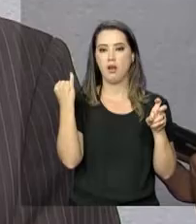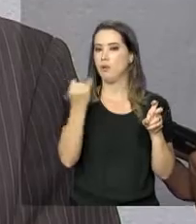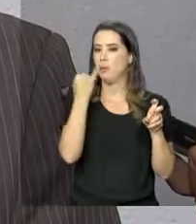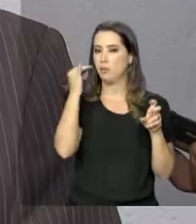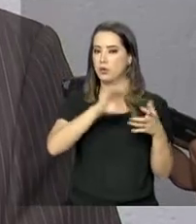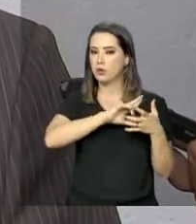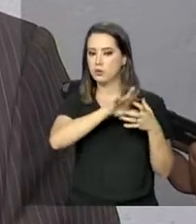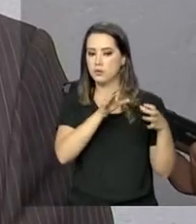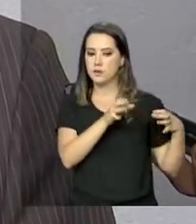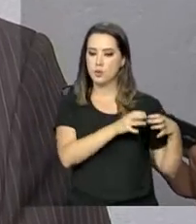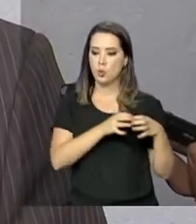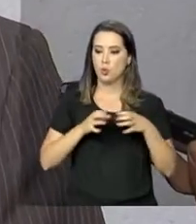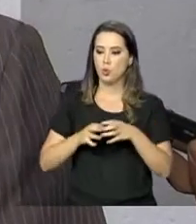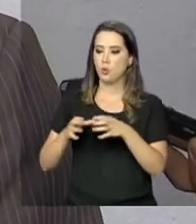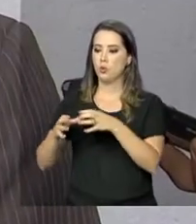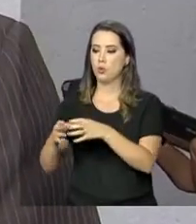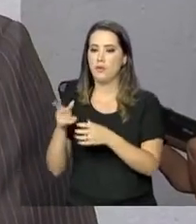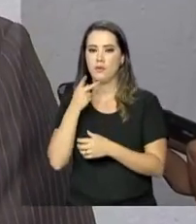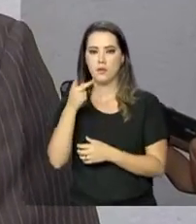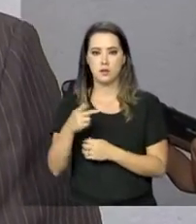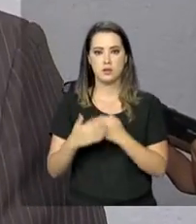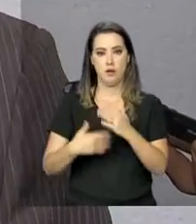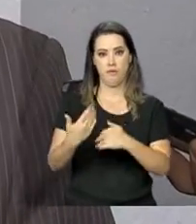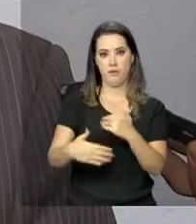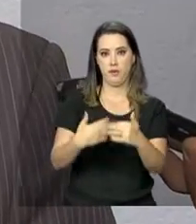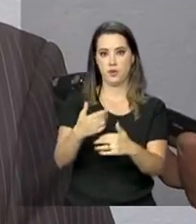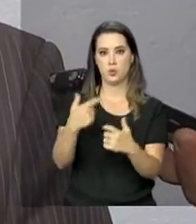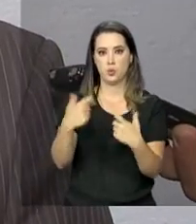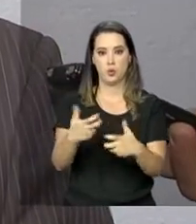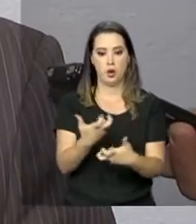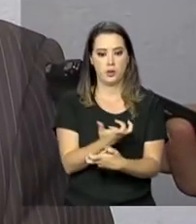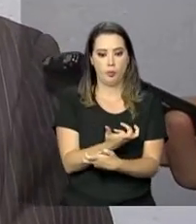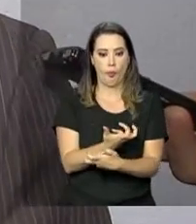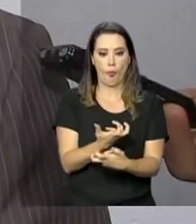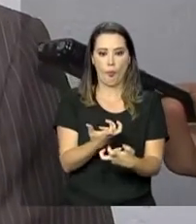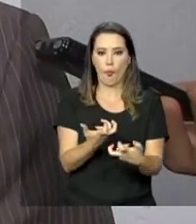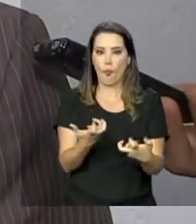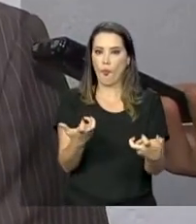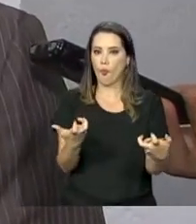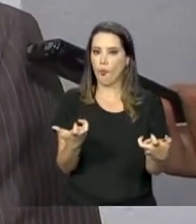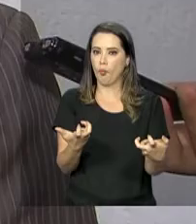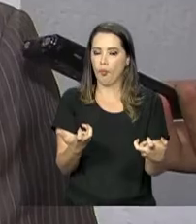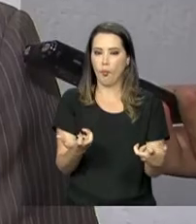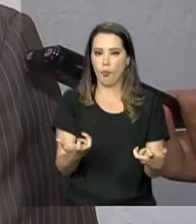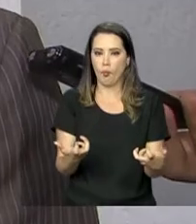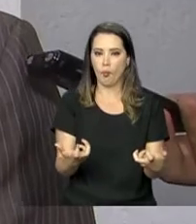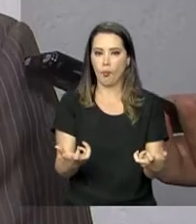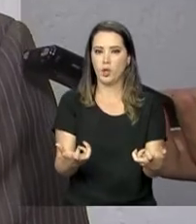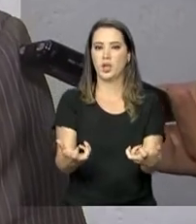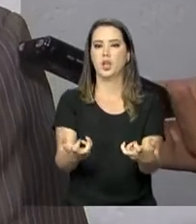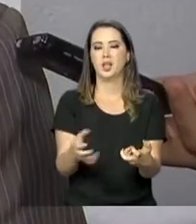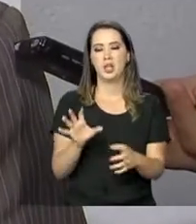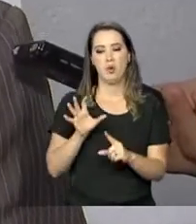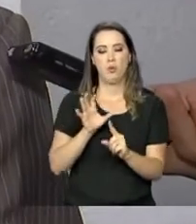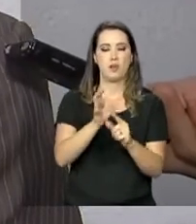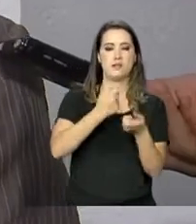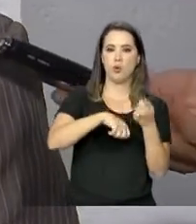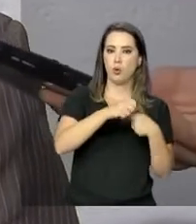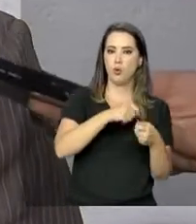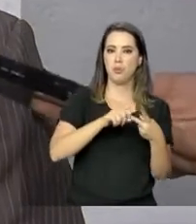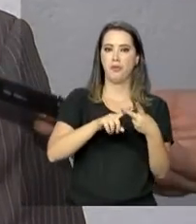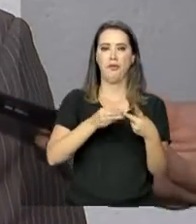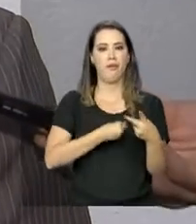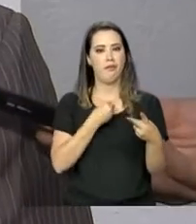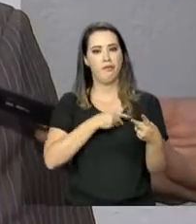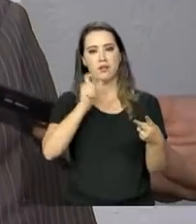tantas áreas que não estamos falando de a vossa da educação da seca mas com repercussão na atividade econômica local na